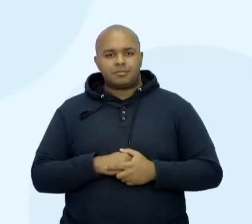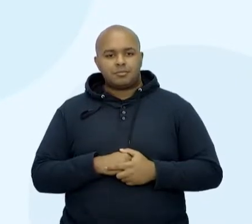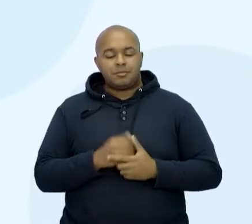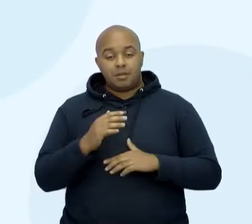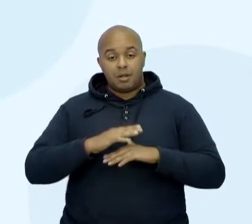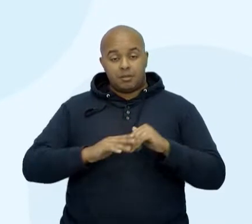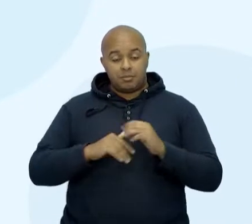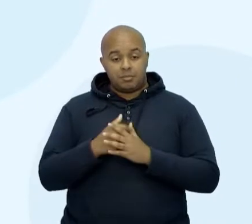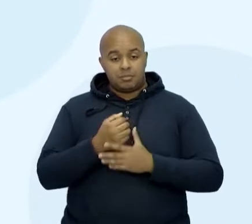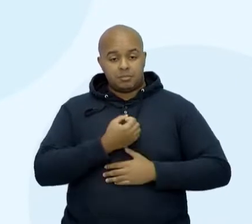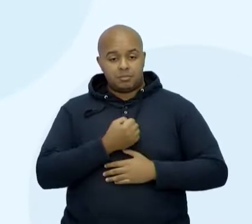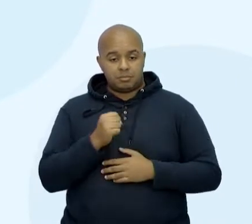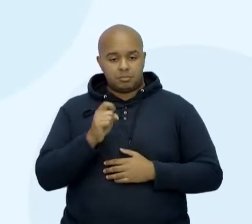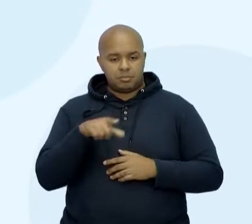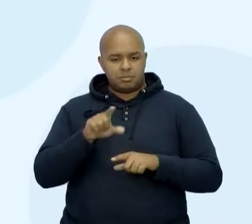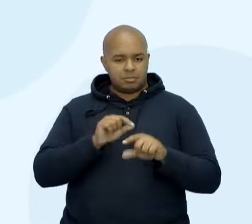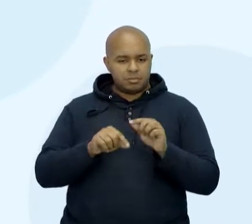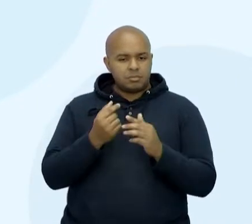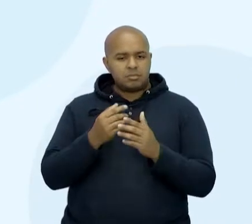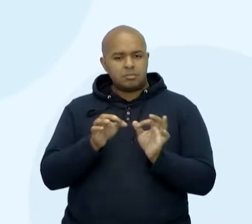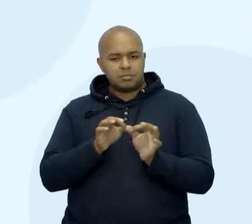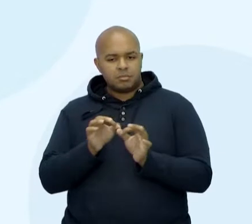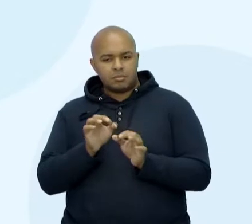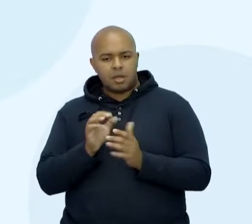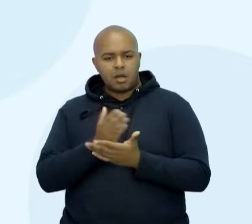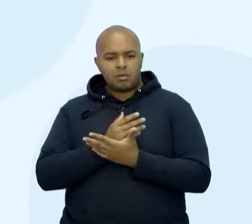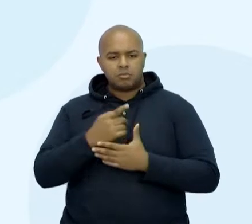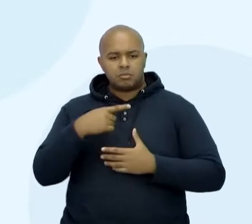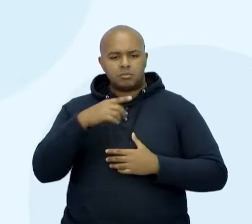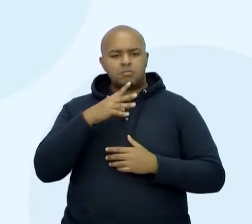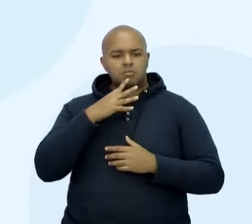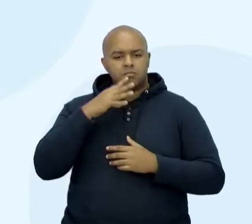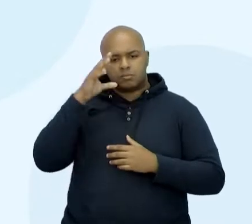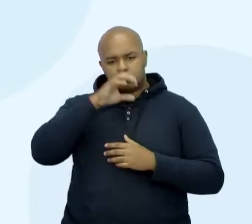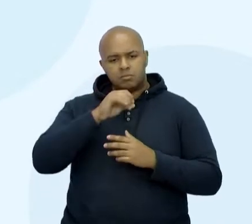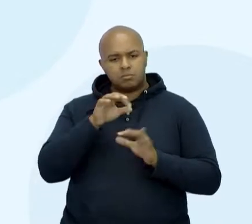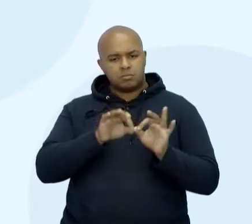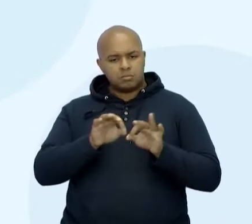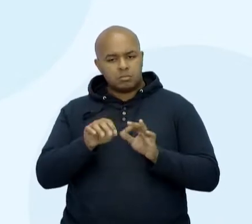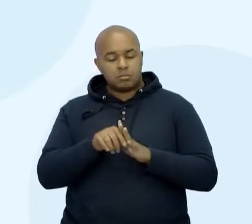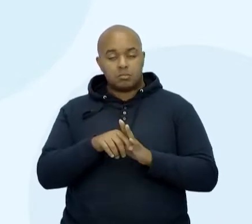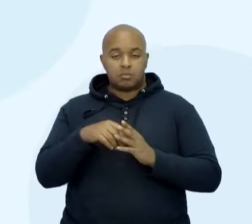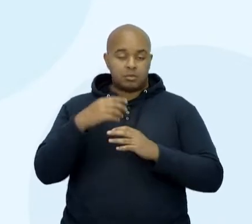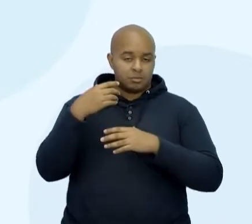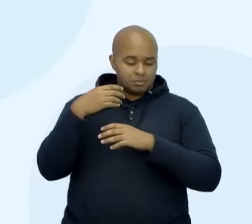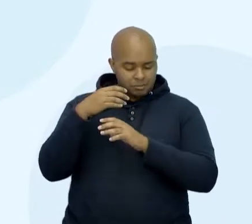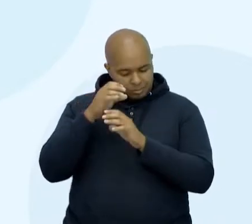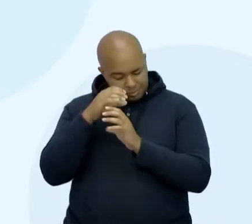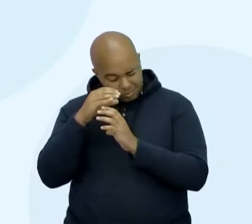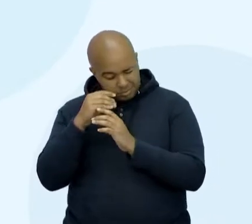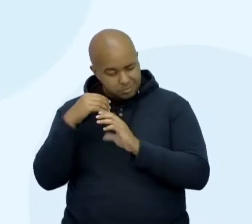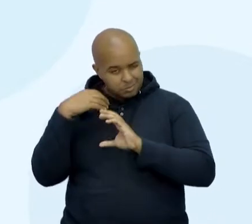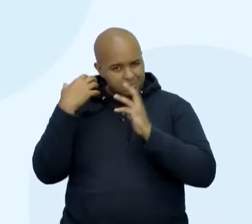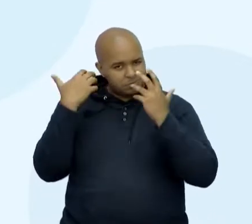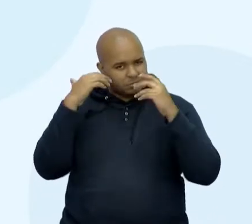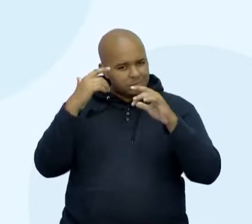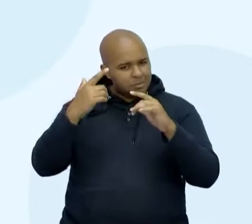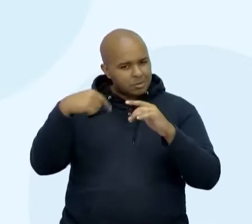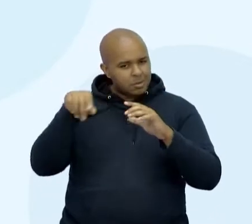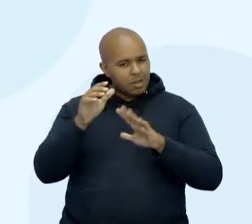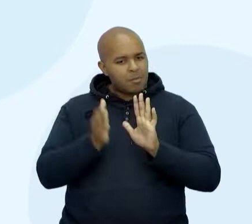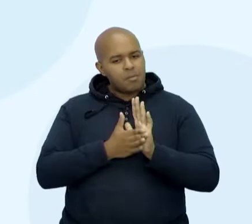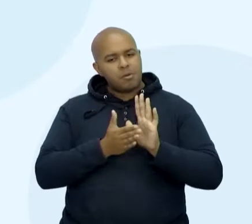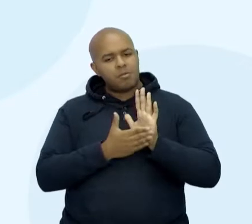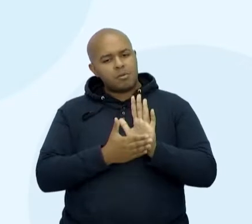A habilidade 8 é selecionar e mobilizar aí os conhecimentos e recursos das ciências da natureza para propor